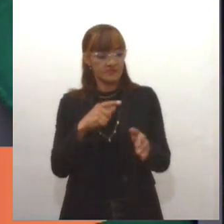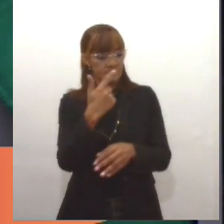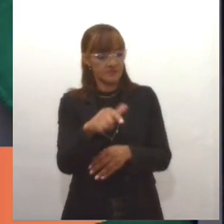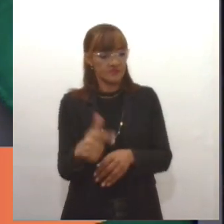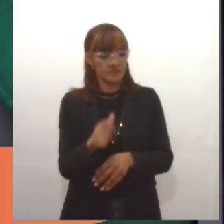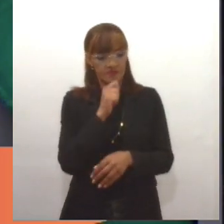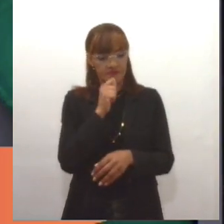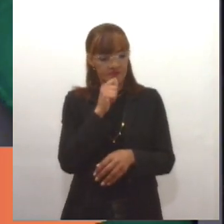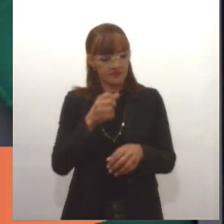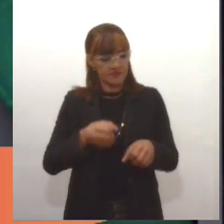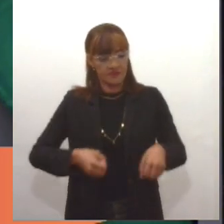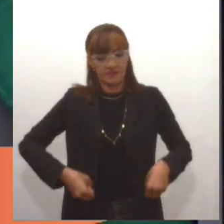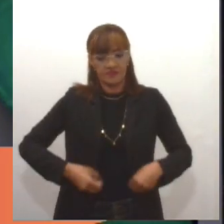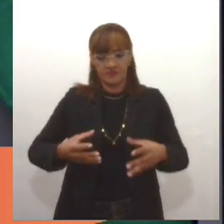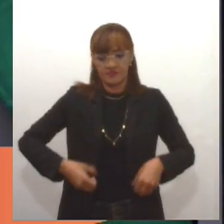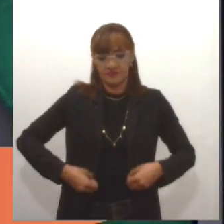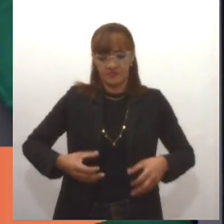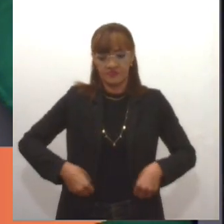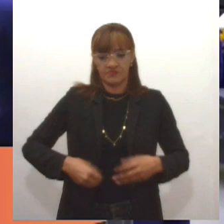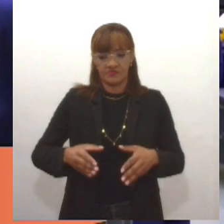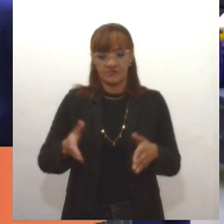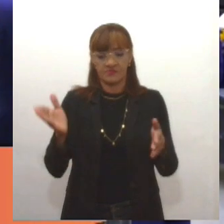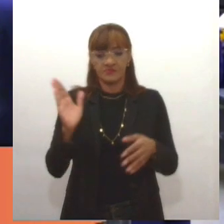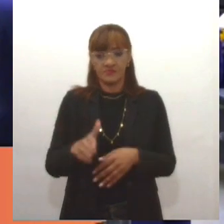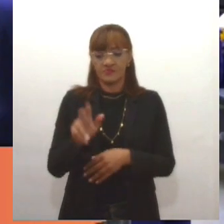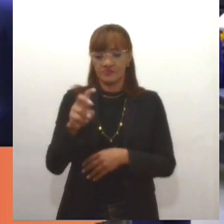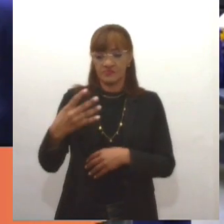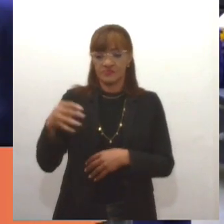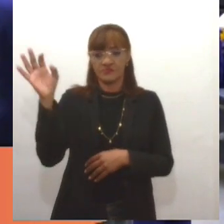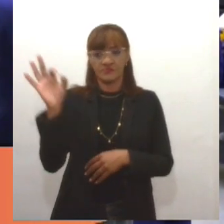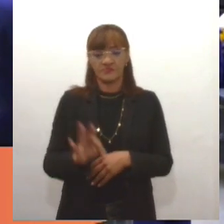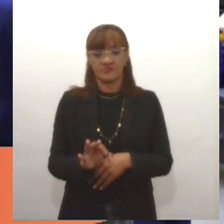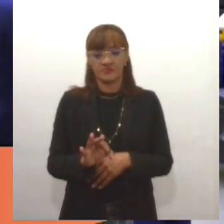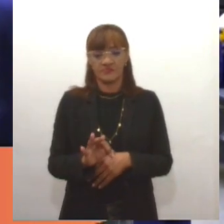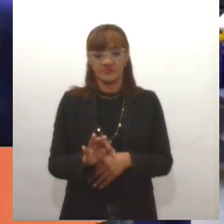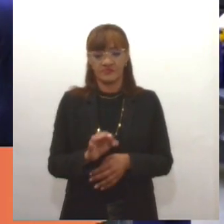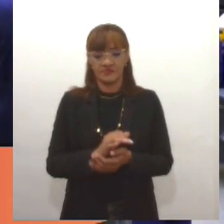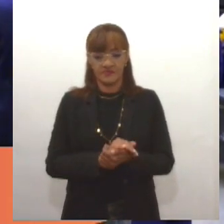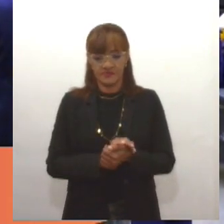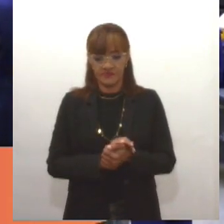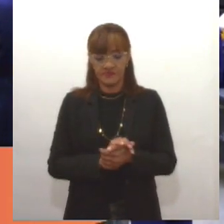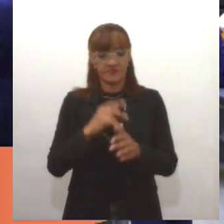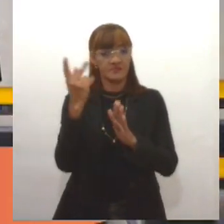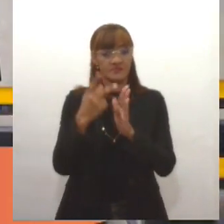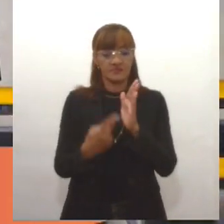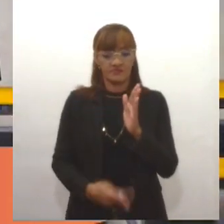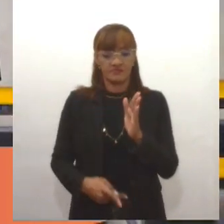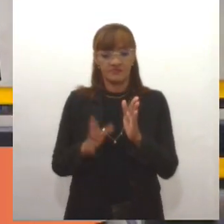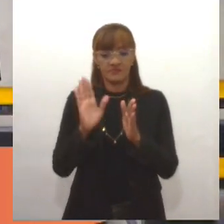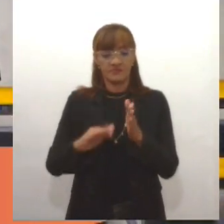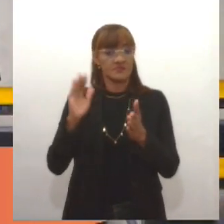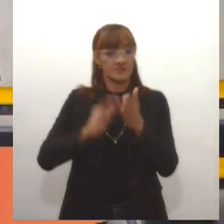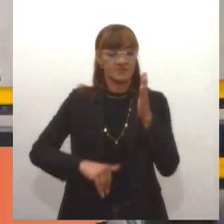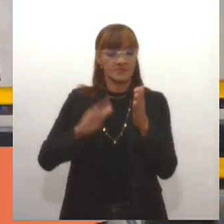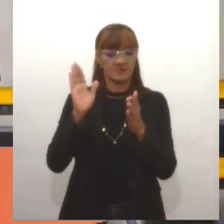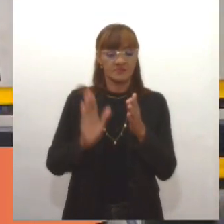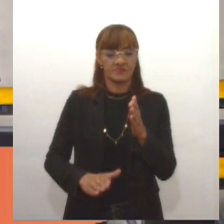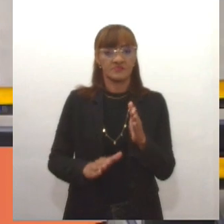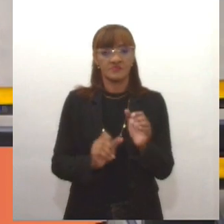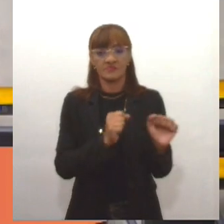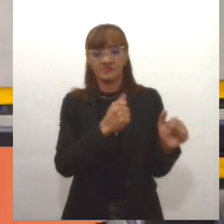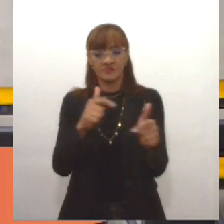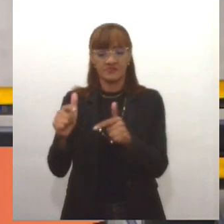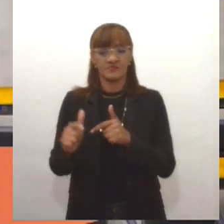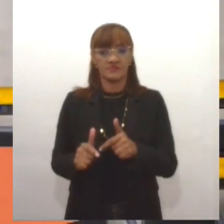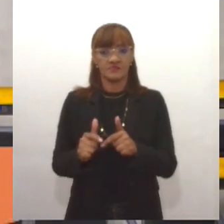o gasto dos 54% dos municípios. O projeto que exclui os serviços terceirizados do limite de gastos com